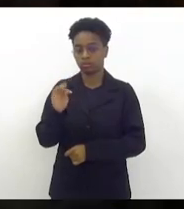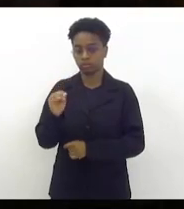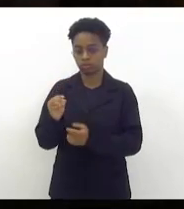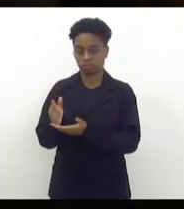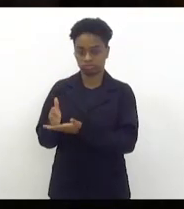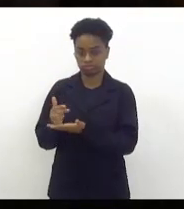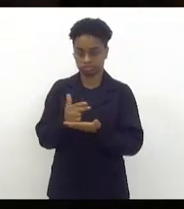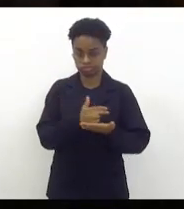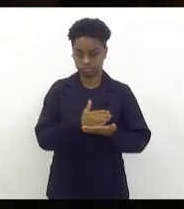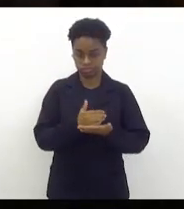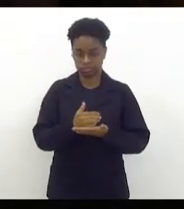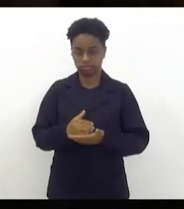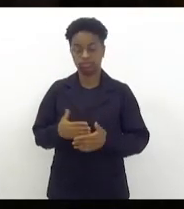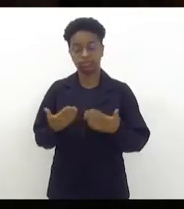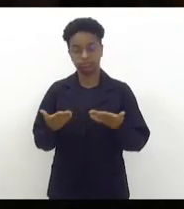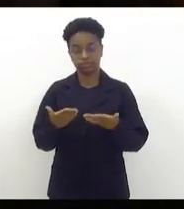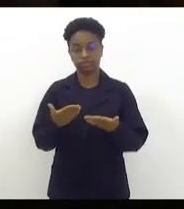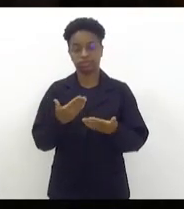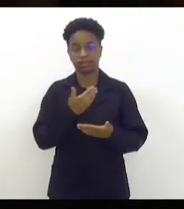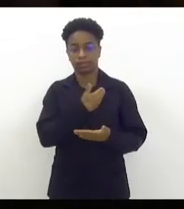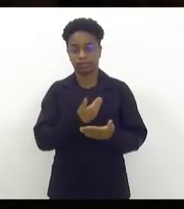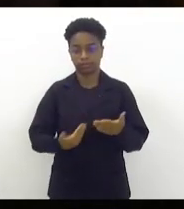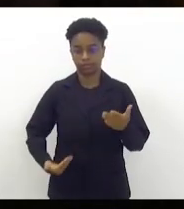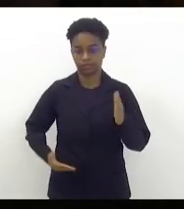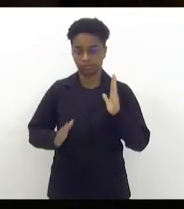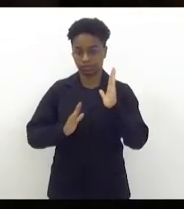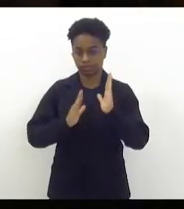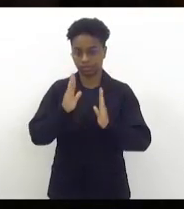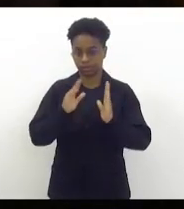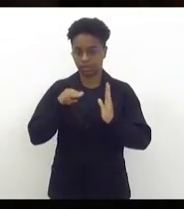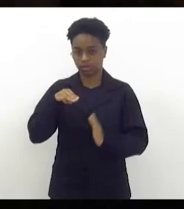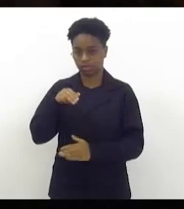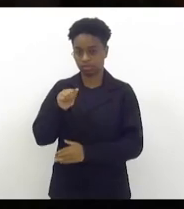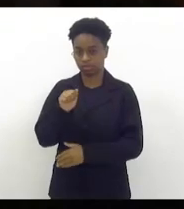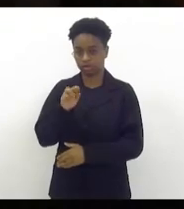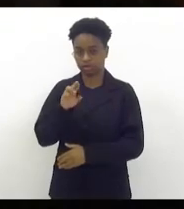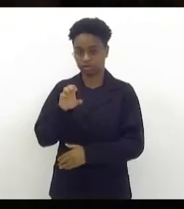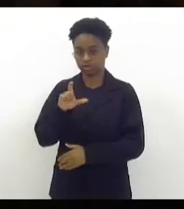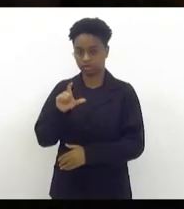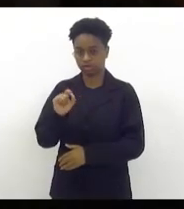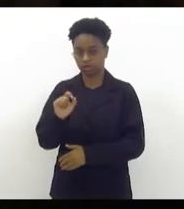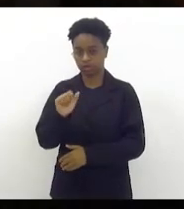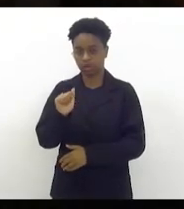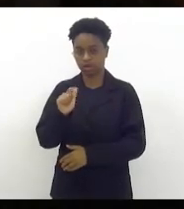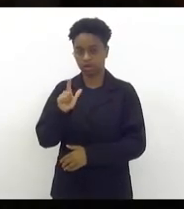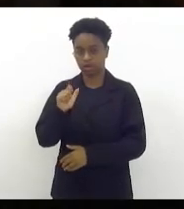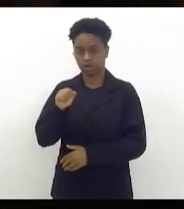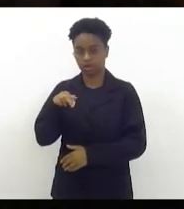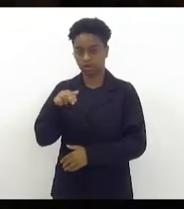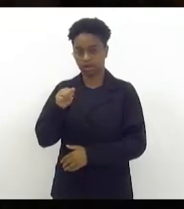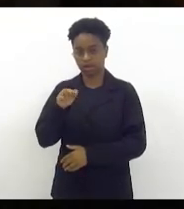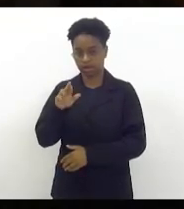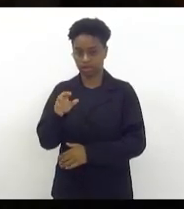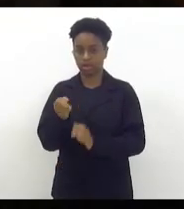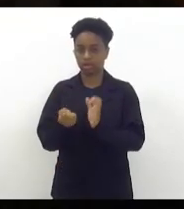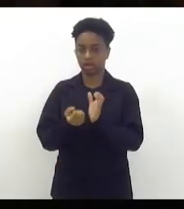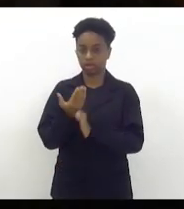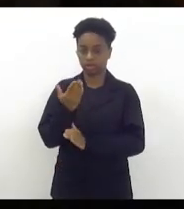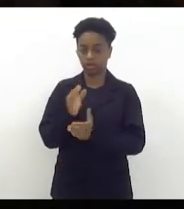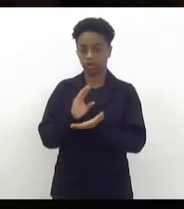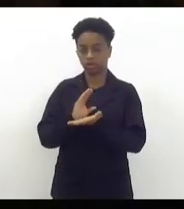O governo Marcelo Alencar criou, né, o Fundo do Tribunal de Justiça.